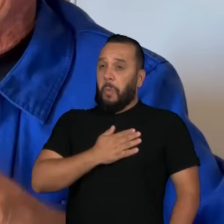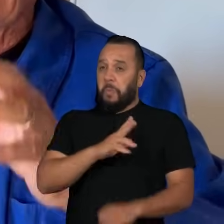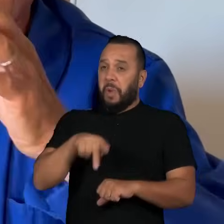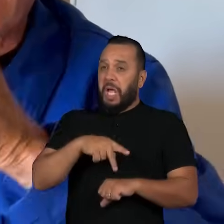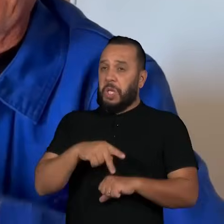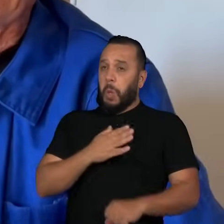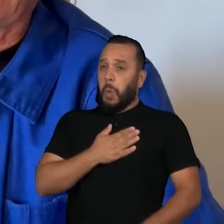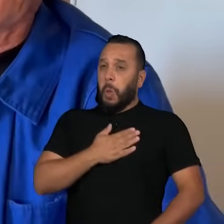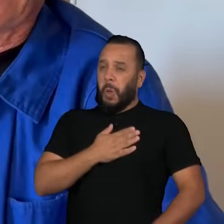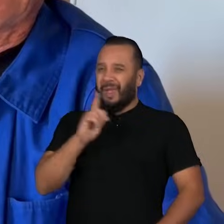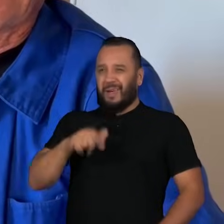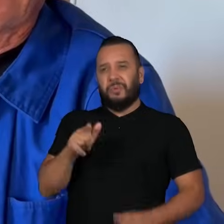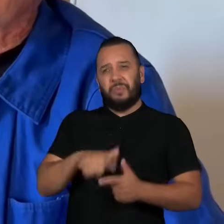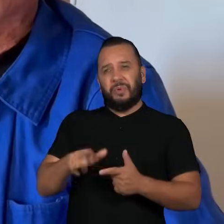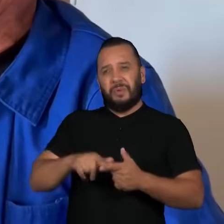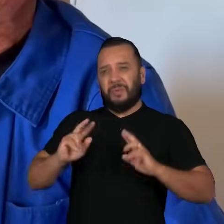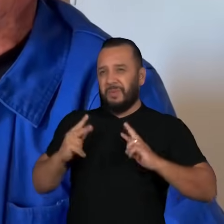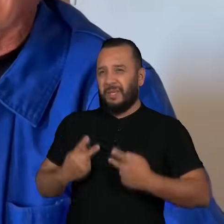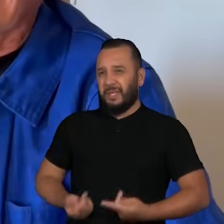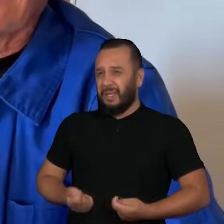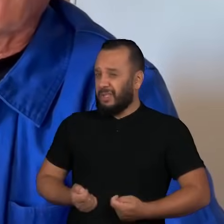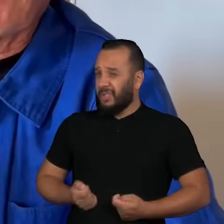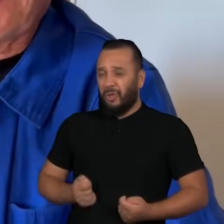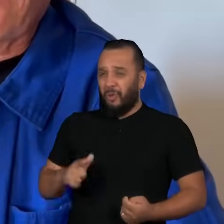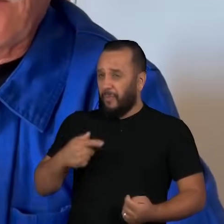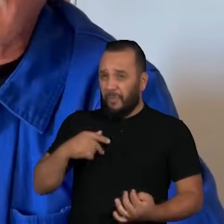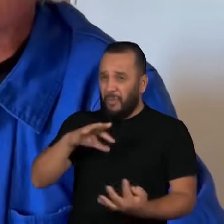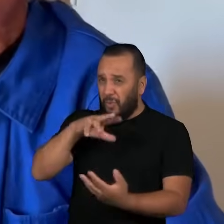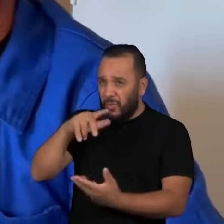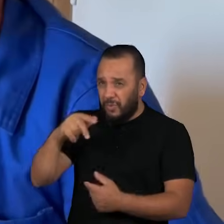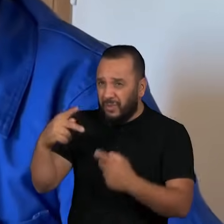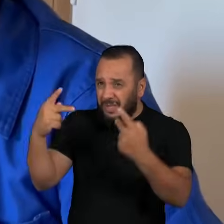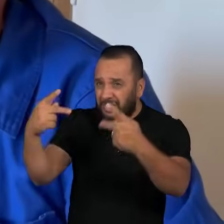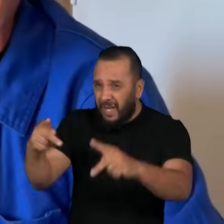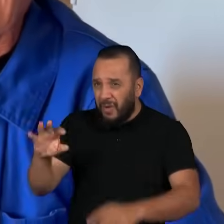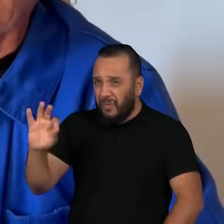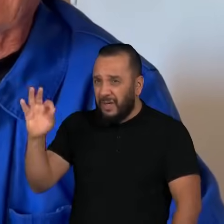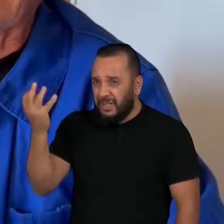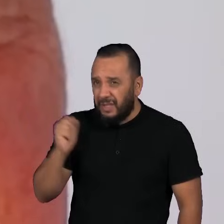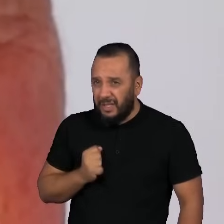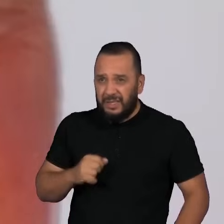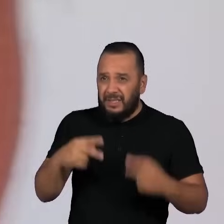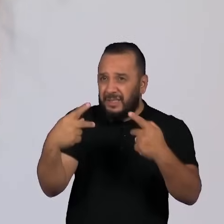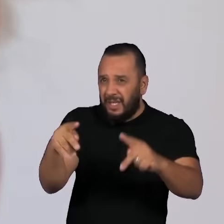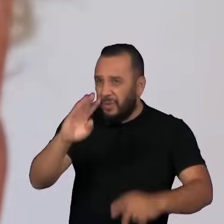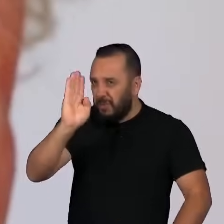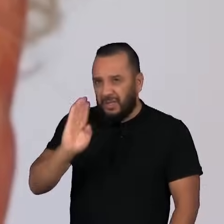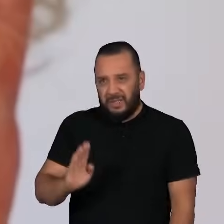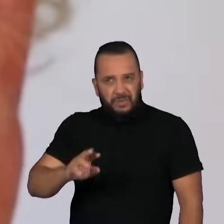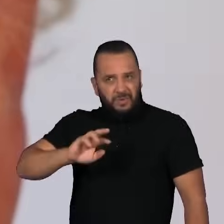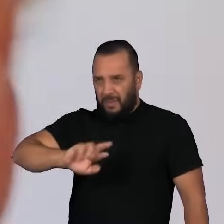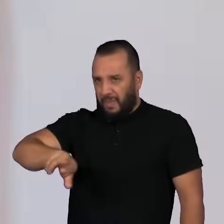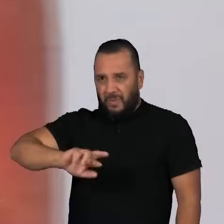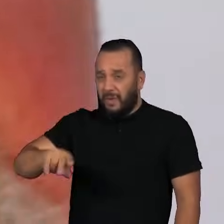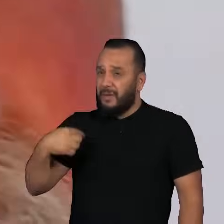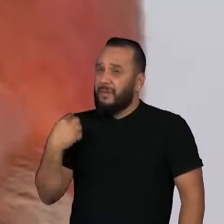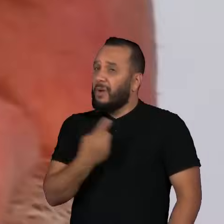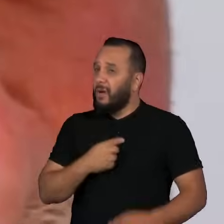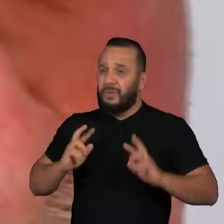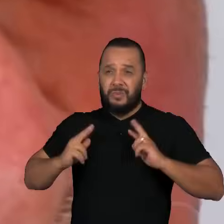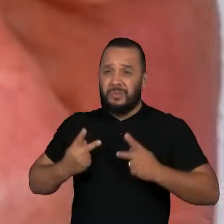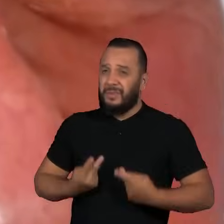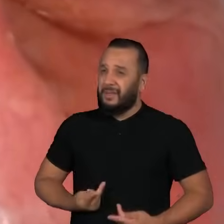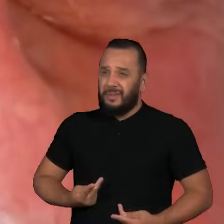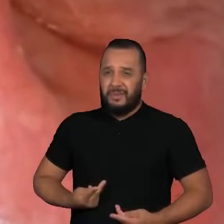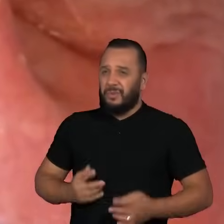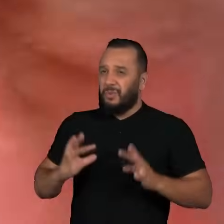da humanidade. A terra não pertence a você, francês, ou você, brasileiro. Nós somos humanos e todos